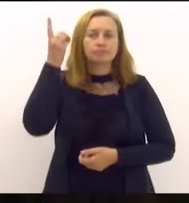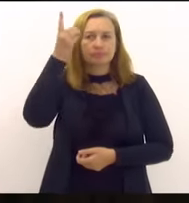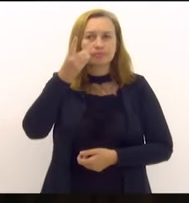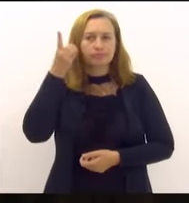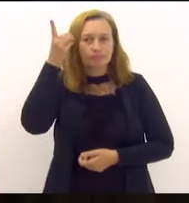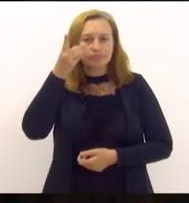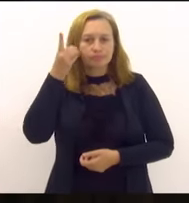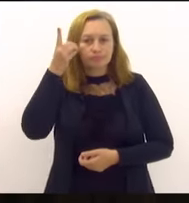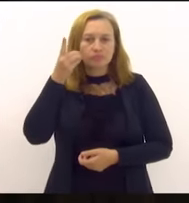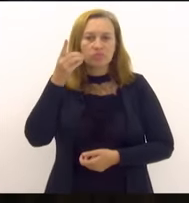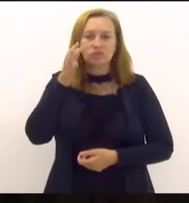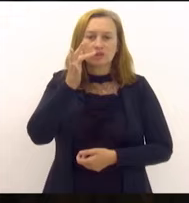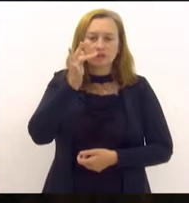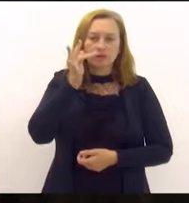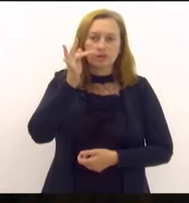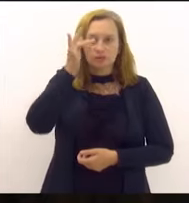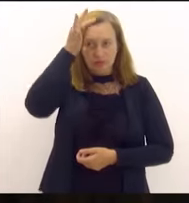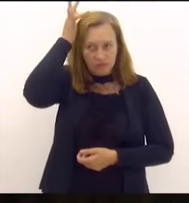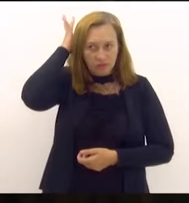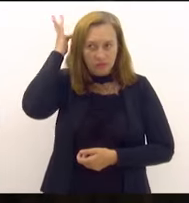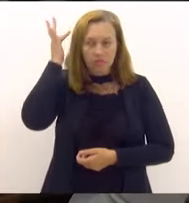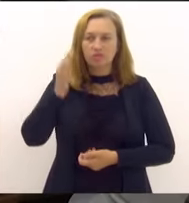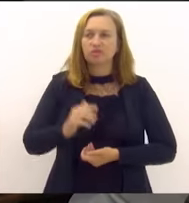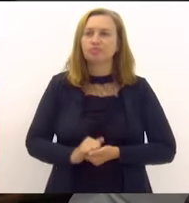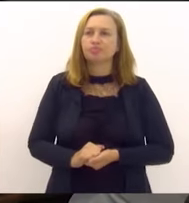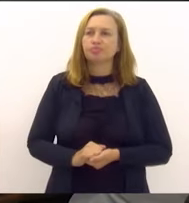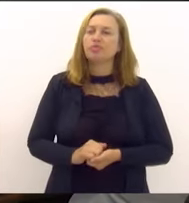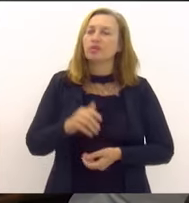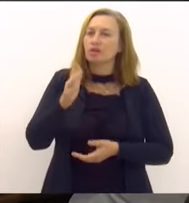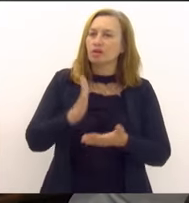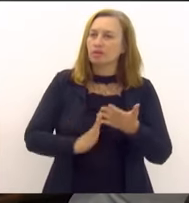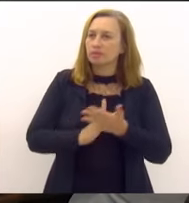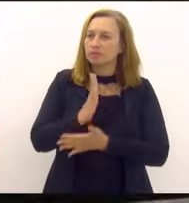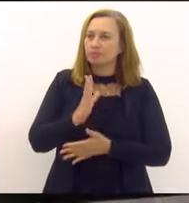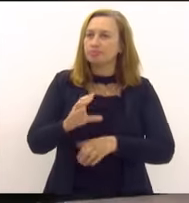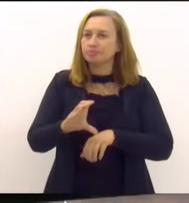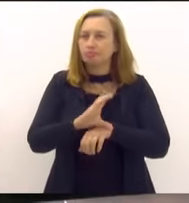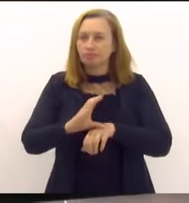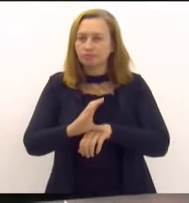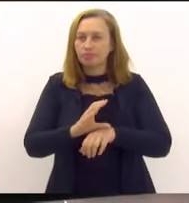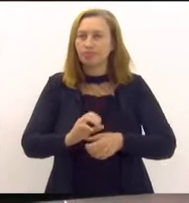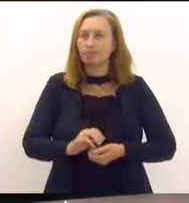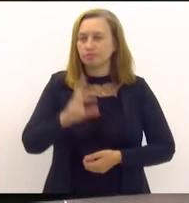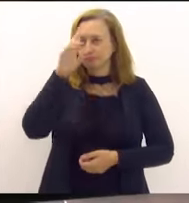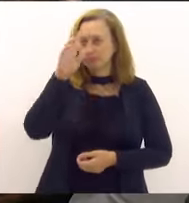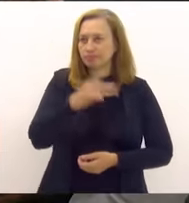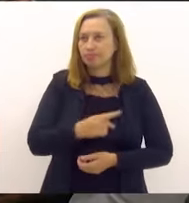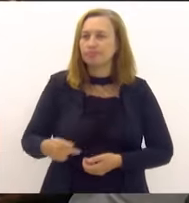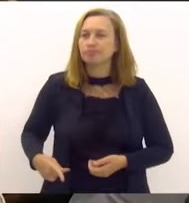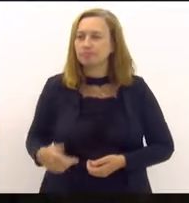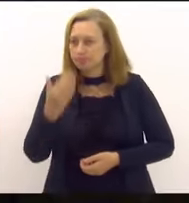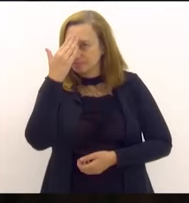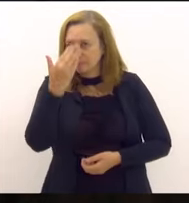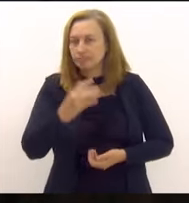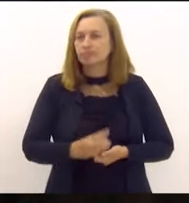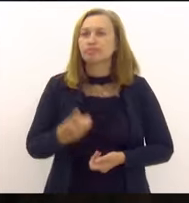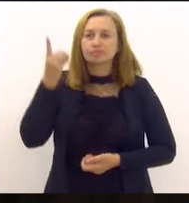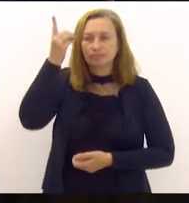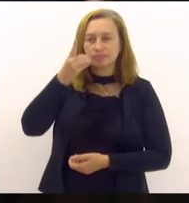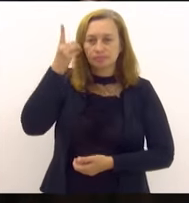Deputado Fred Pacheco. Voto favorável pela constitucionalidade, presidente. Obrigado.